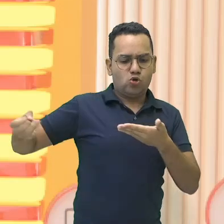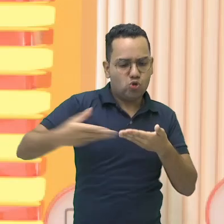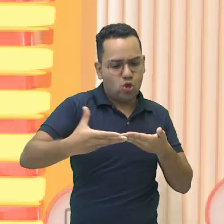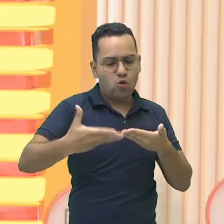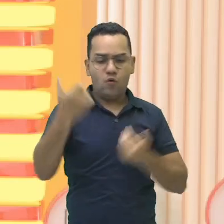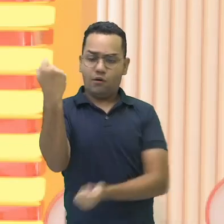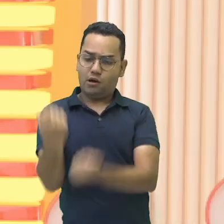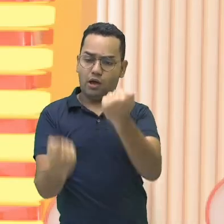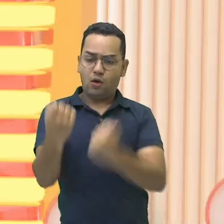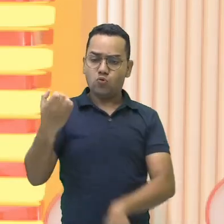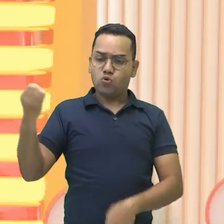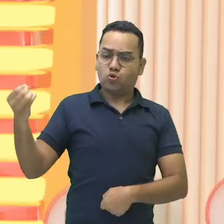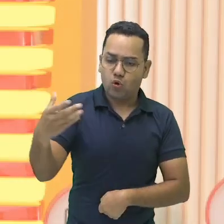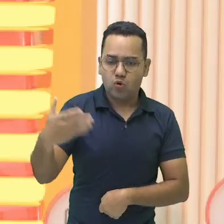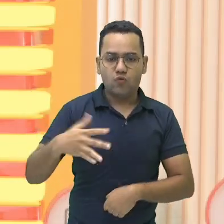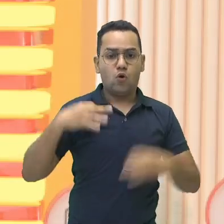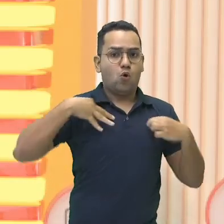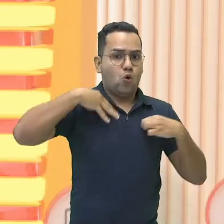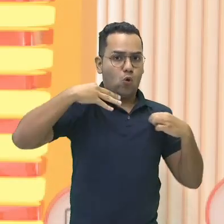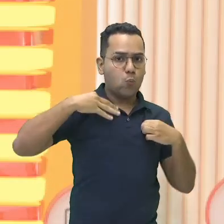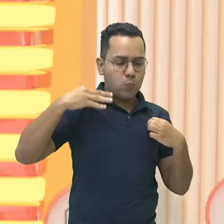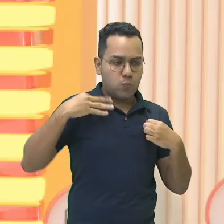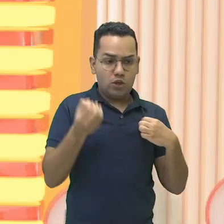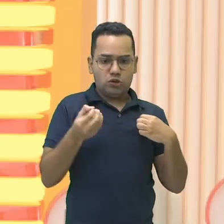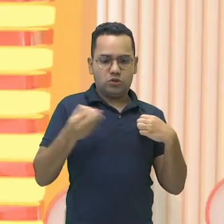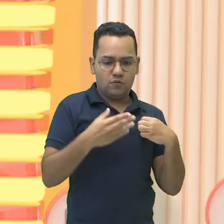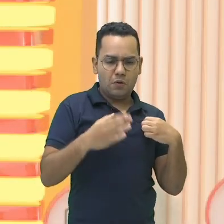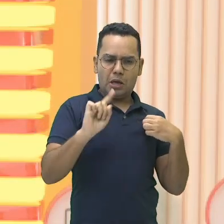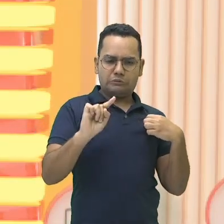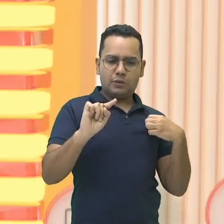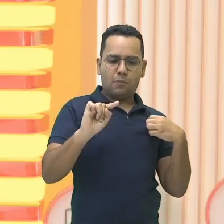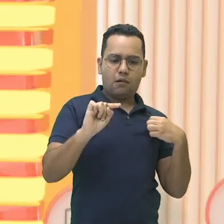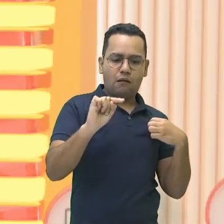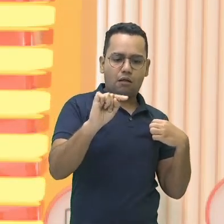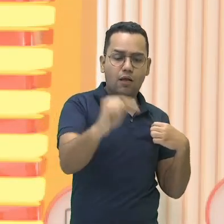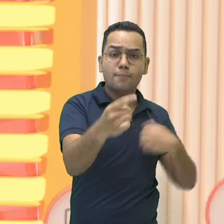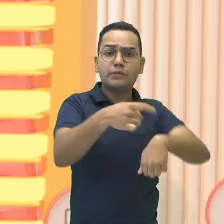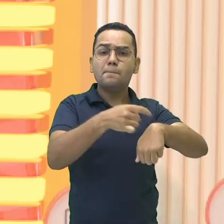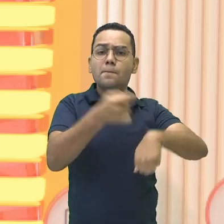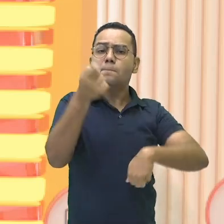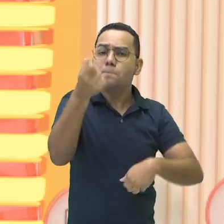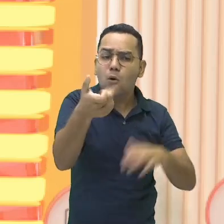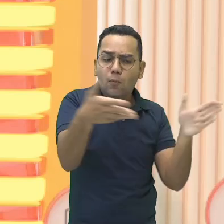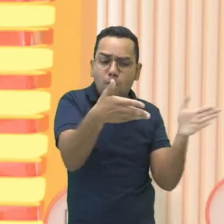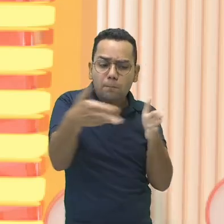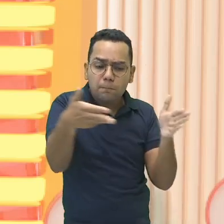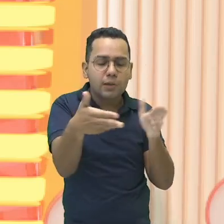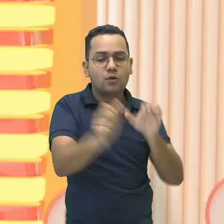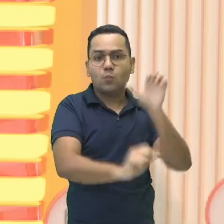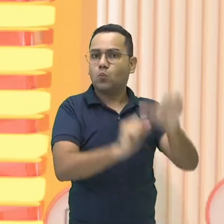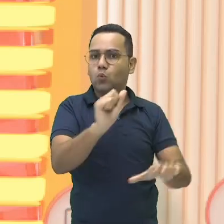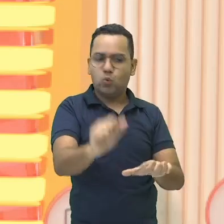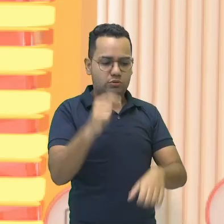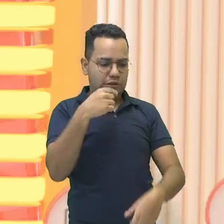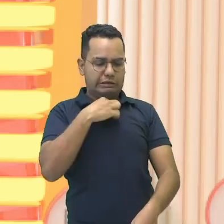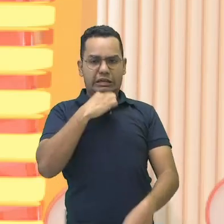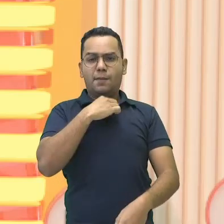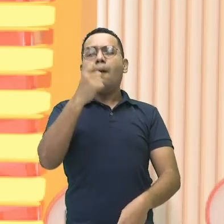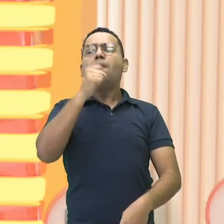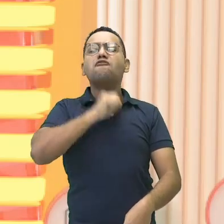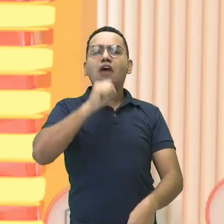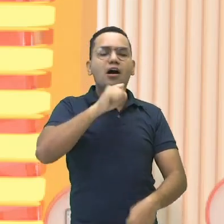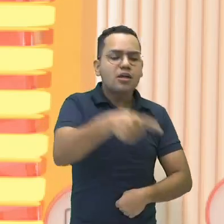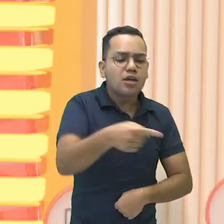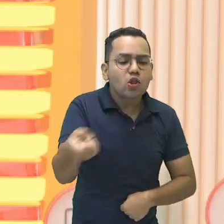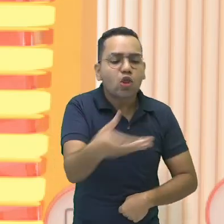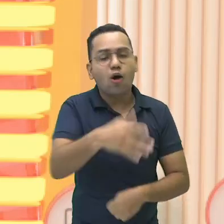novos, a roupa do estilo que era aqui já não é mais no ano seguinte, né? Tudo isso está relacionado. A música, né? Também sempre tem